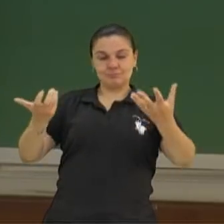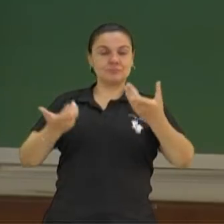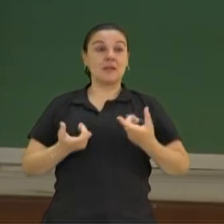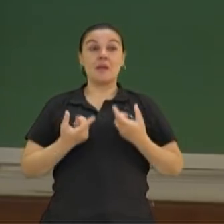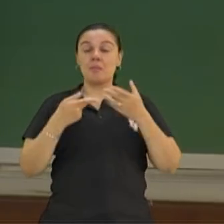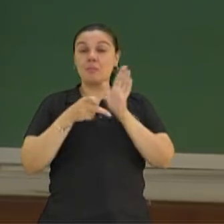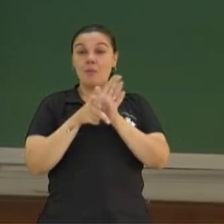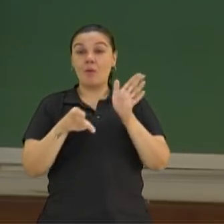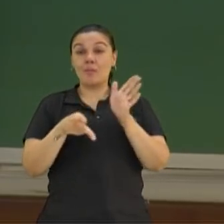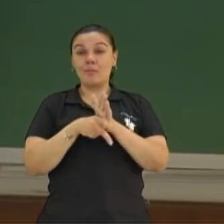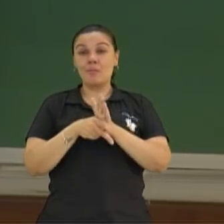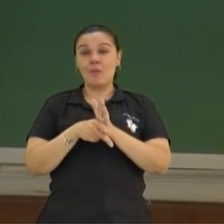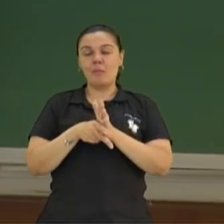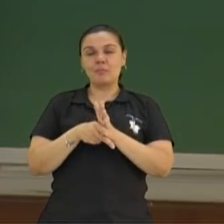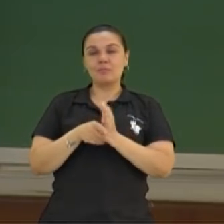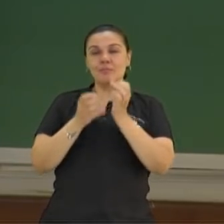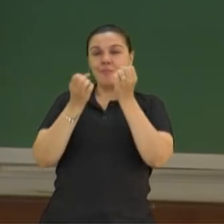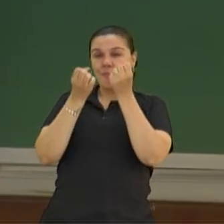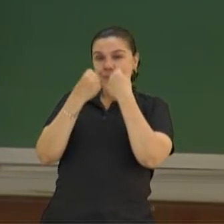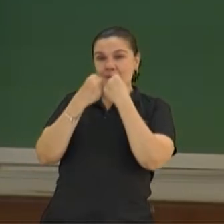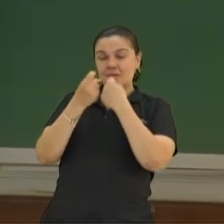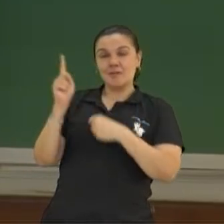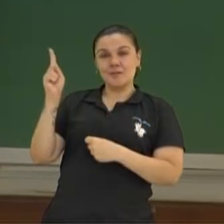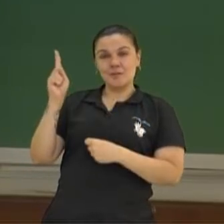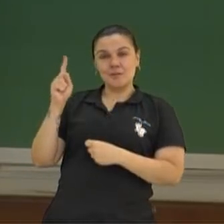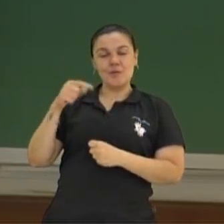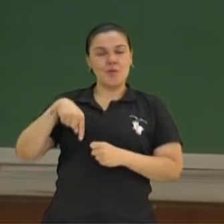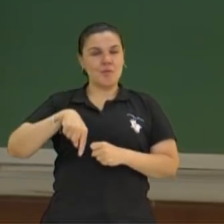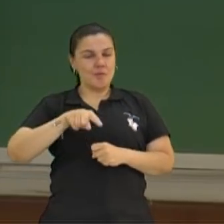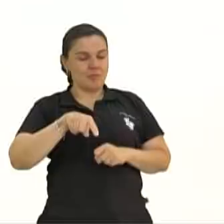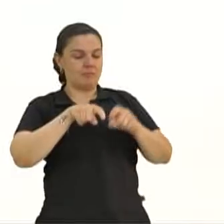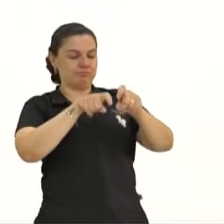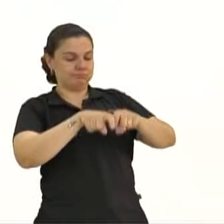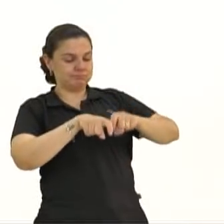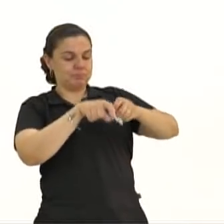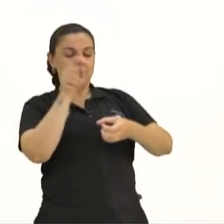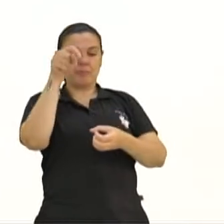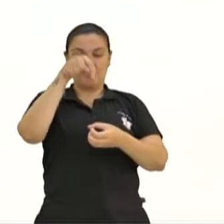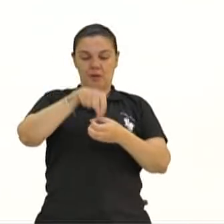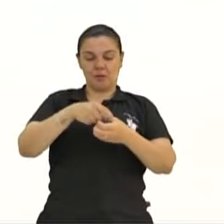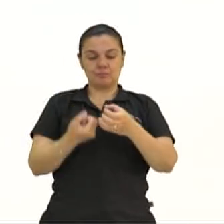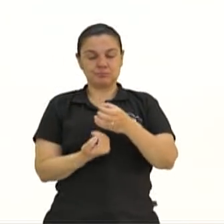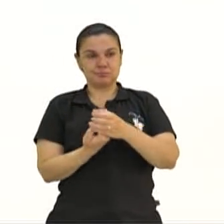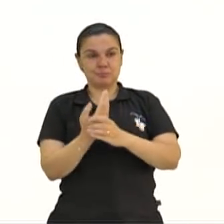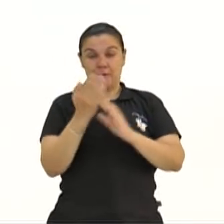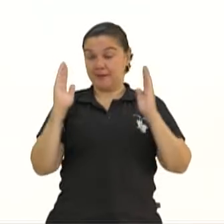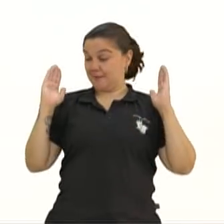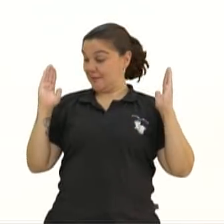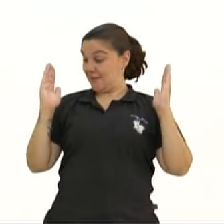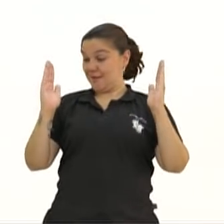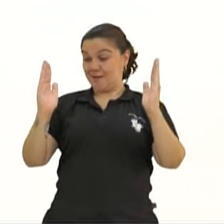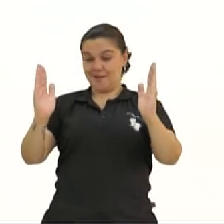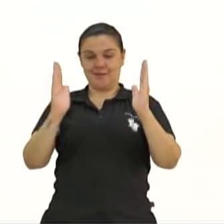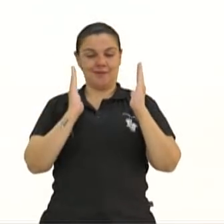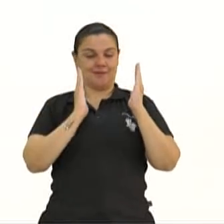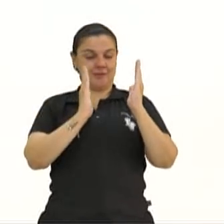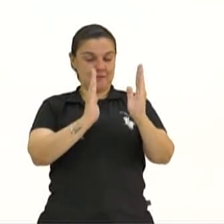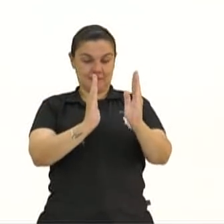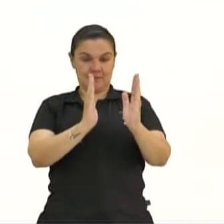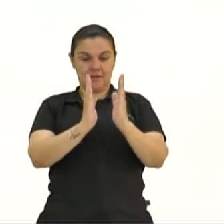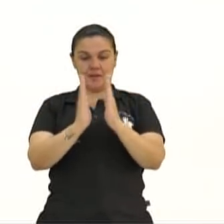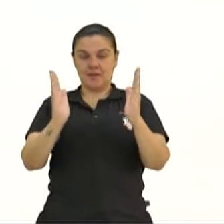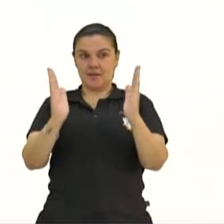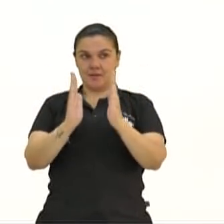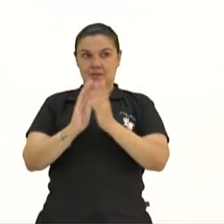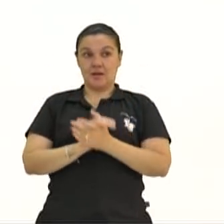de milho. Então o ser humano foi lá e semeou aquele solo, plantou o milho em linhas retas, com espaços